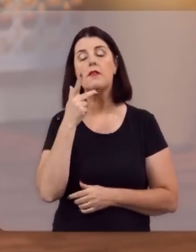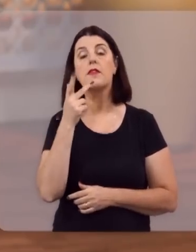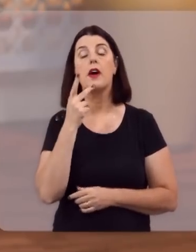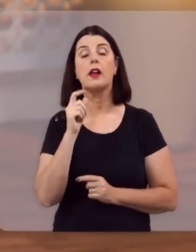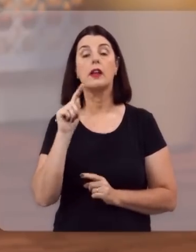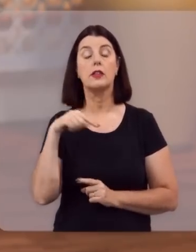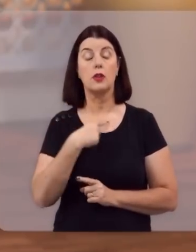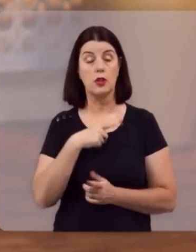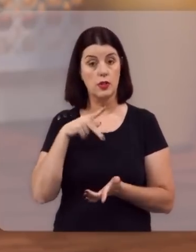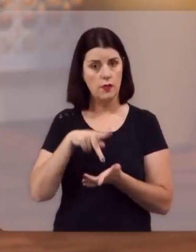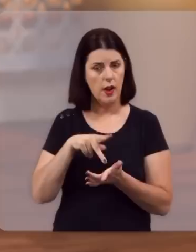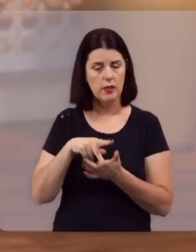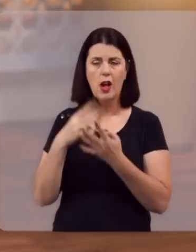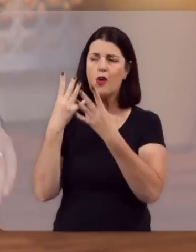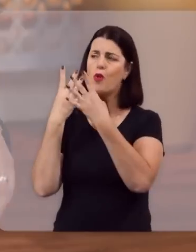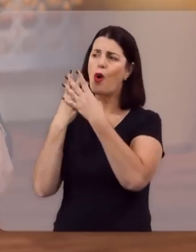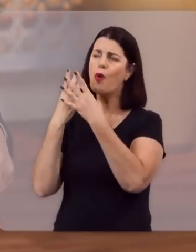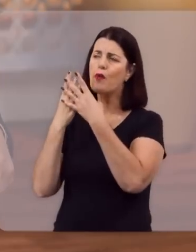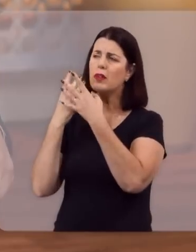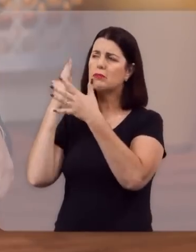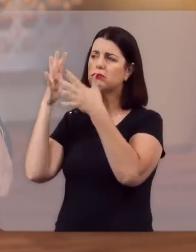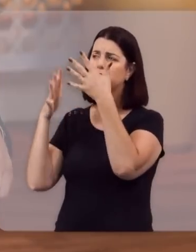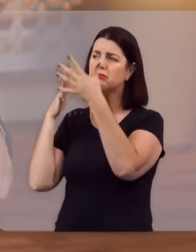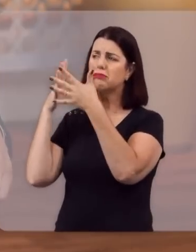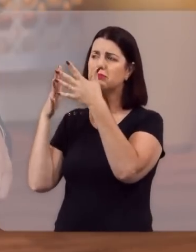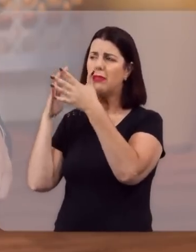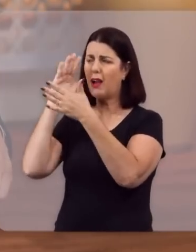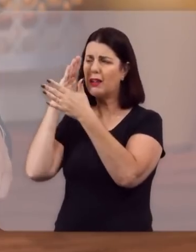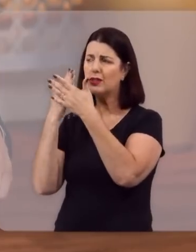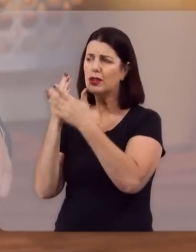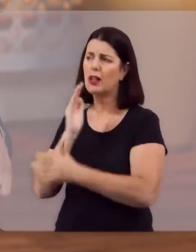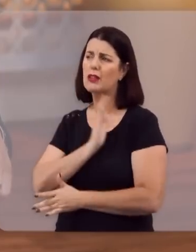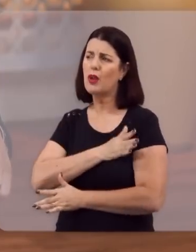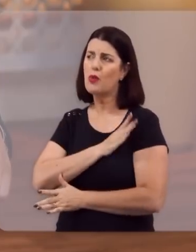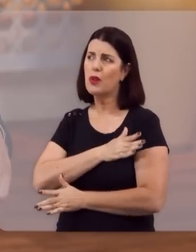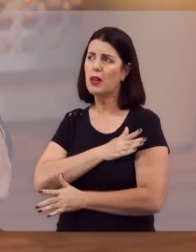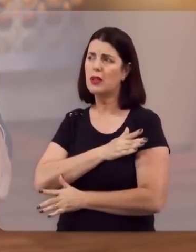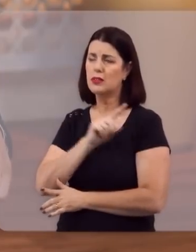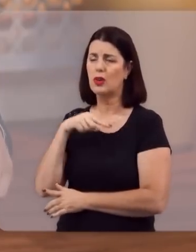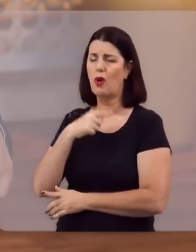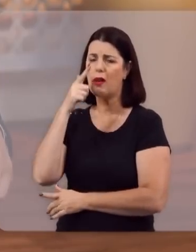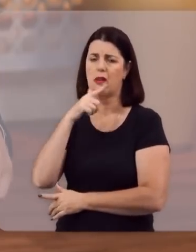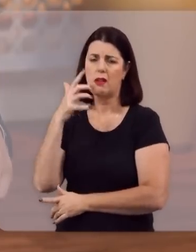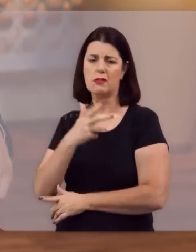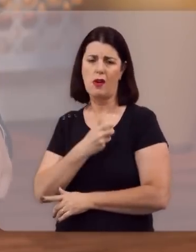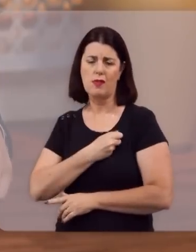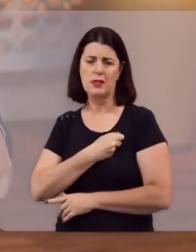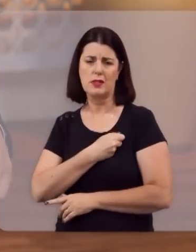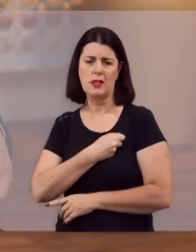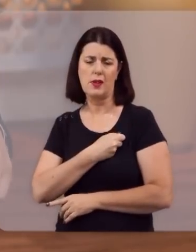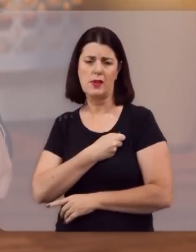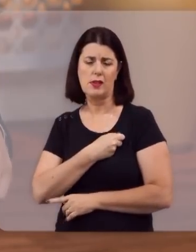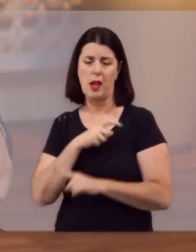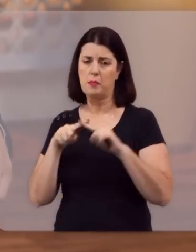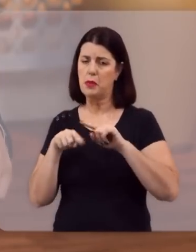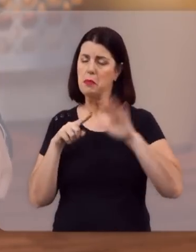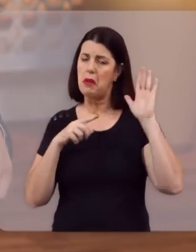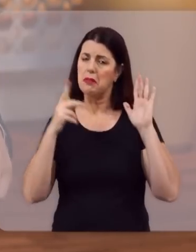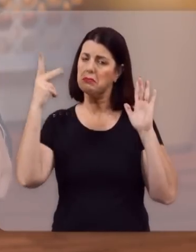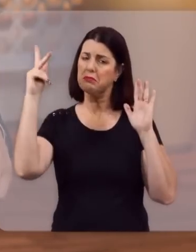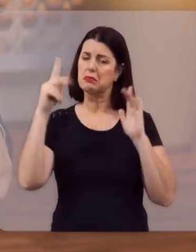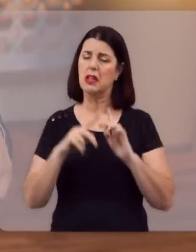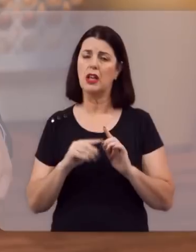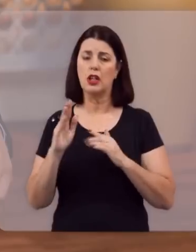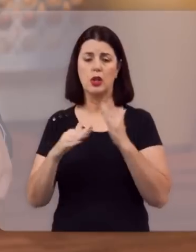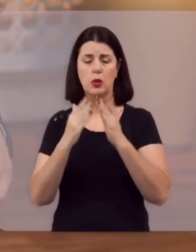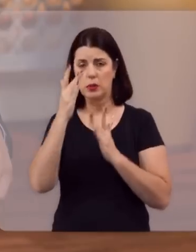dizer que se a gente de fato confessar com a boca e crer no coração, não é, nós seremos salvos. Não é? Essa é a